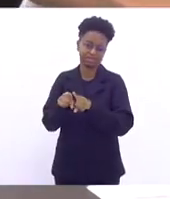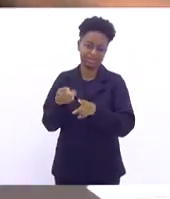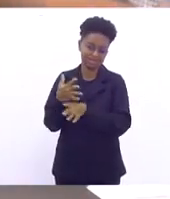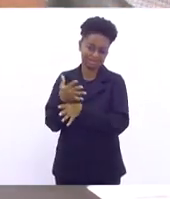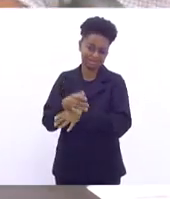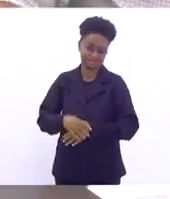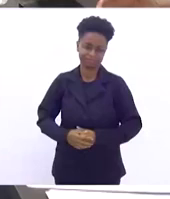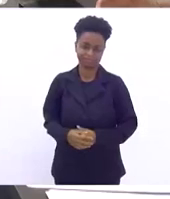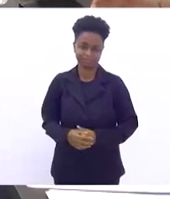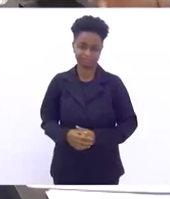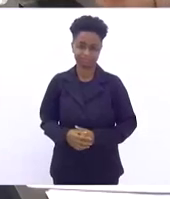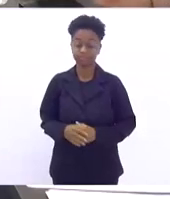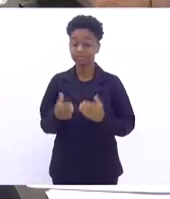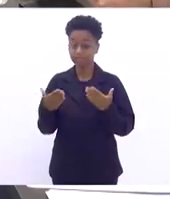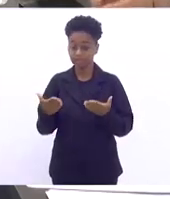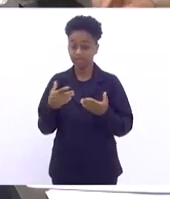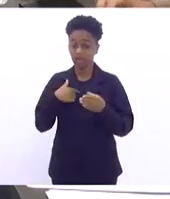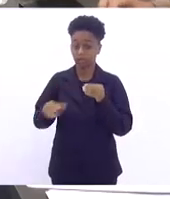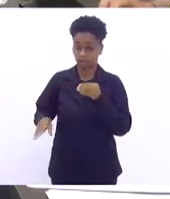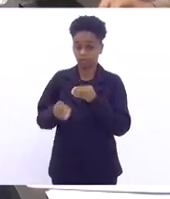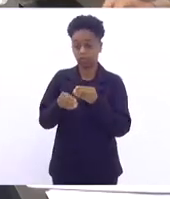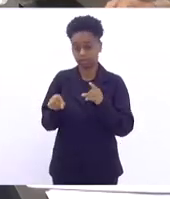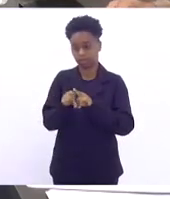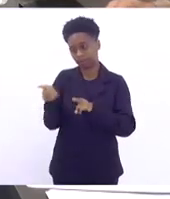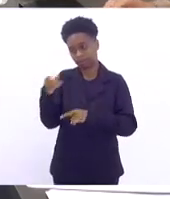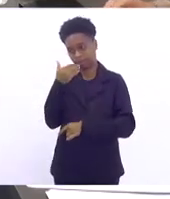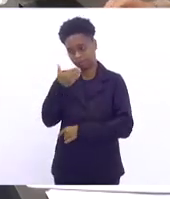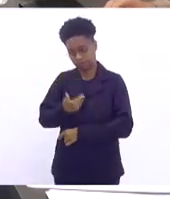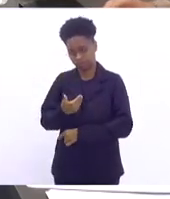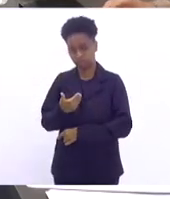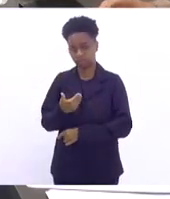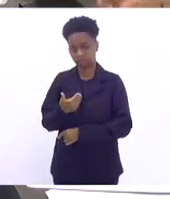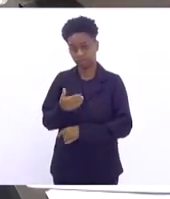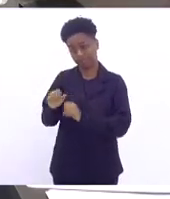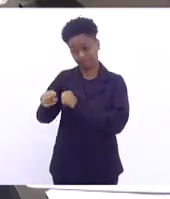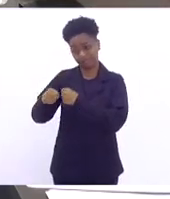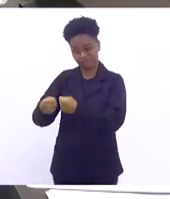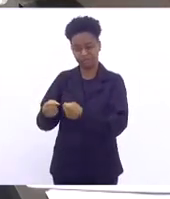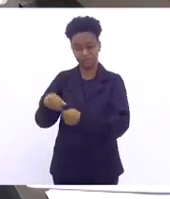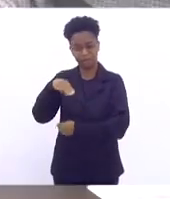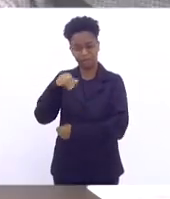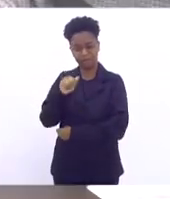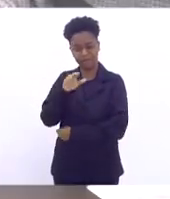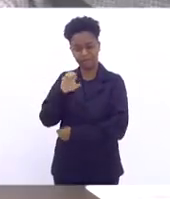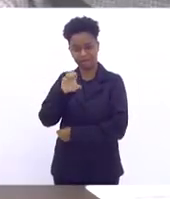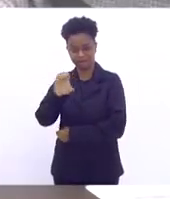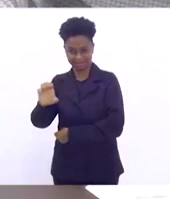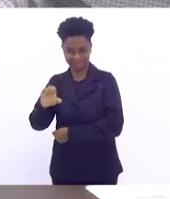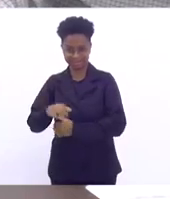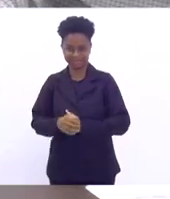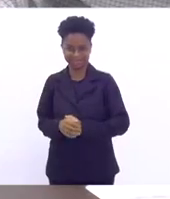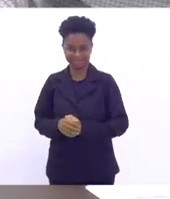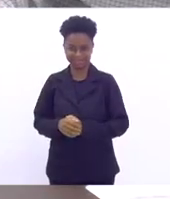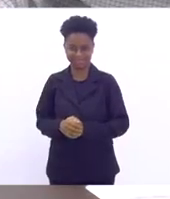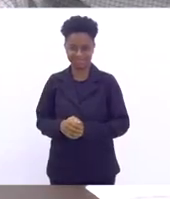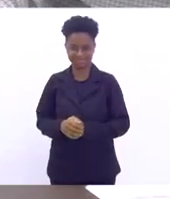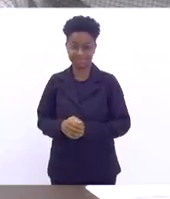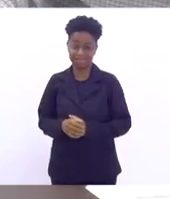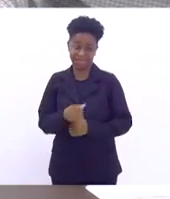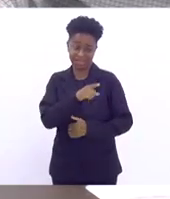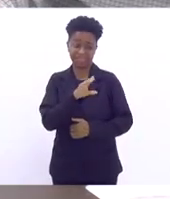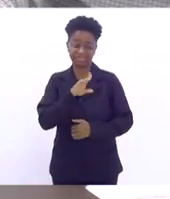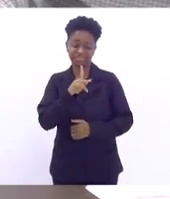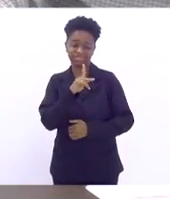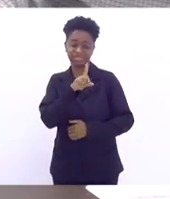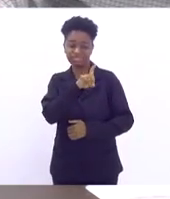então incluindo a pedido do novo defensor de Macaé deputado Carlos Mendes para de sabor do deputado